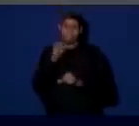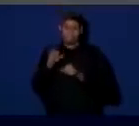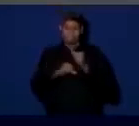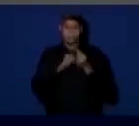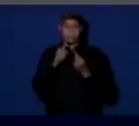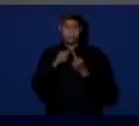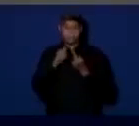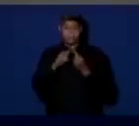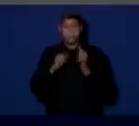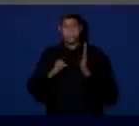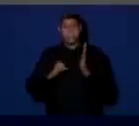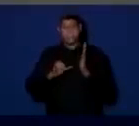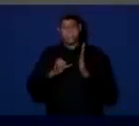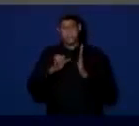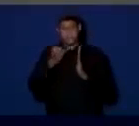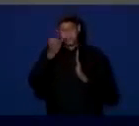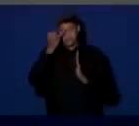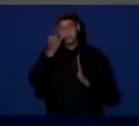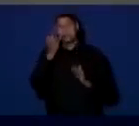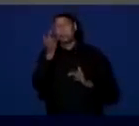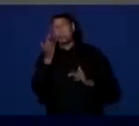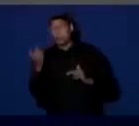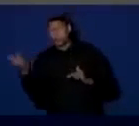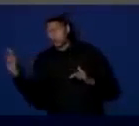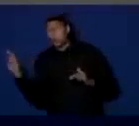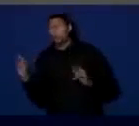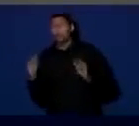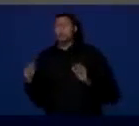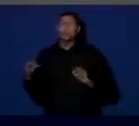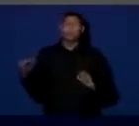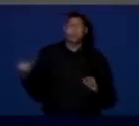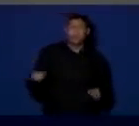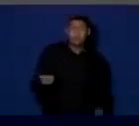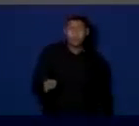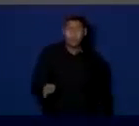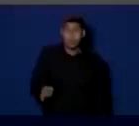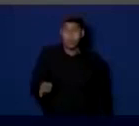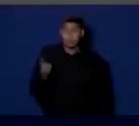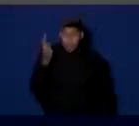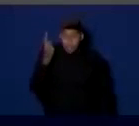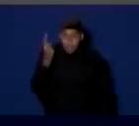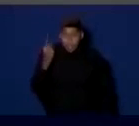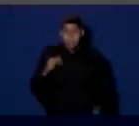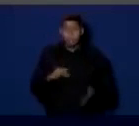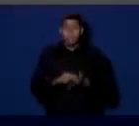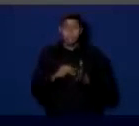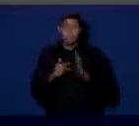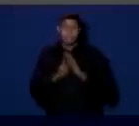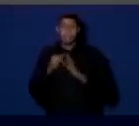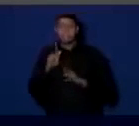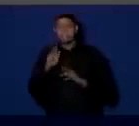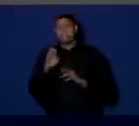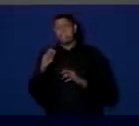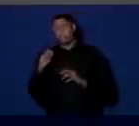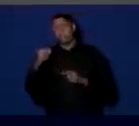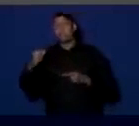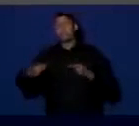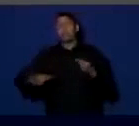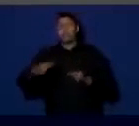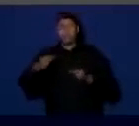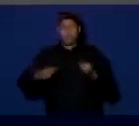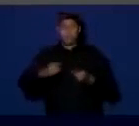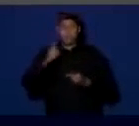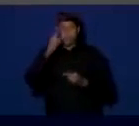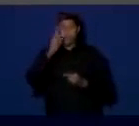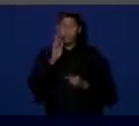é a questão da inflação e o outro, né, que acho que está todo mundo chocado por interpretar a geopolítica, né, a questão da